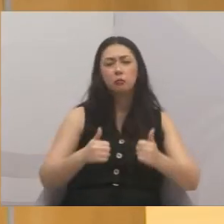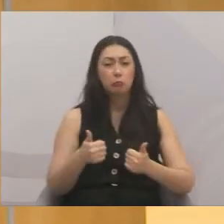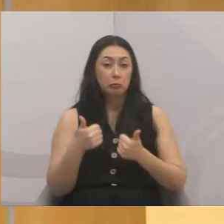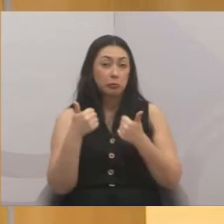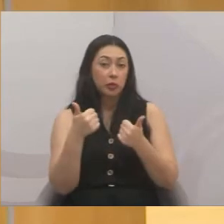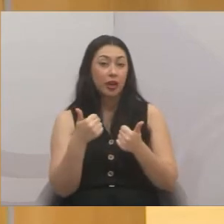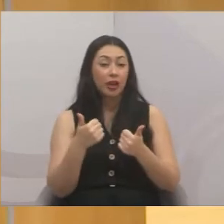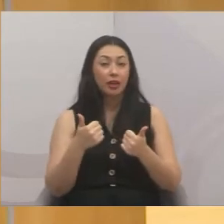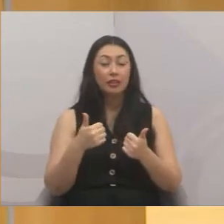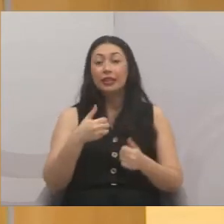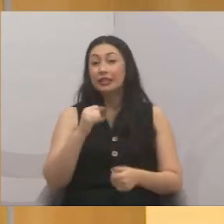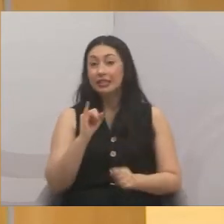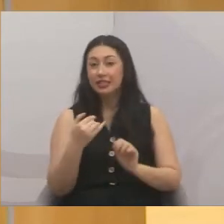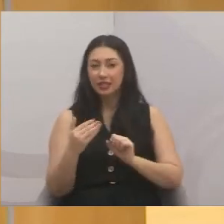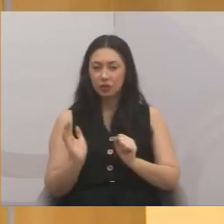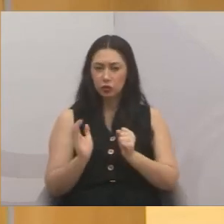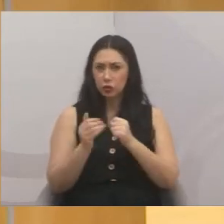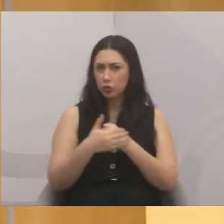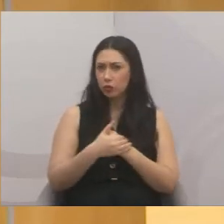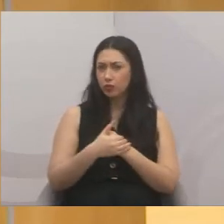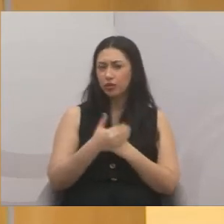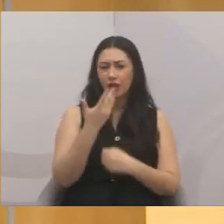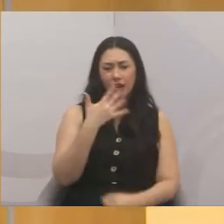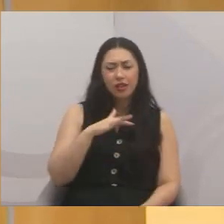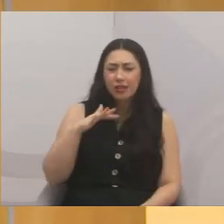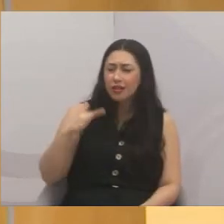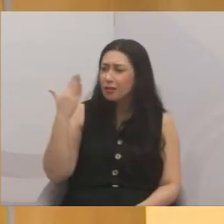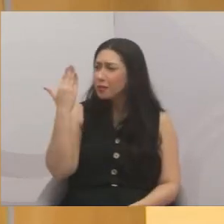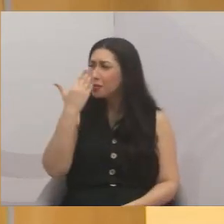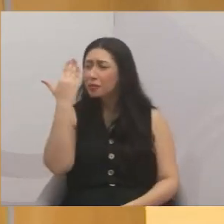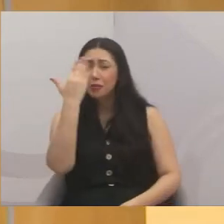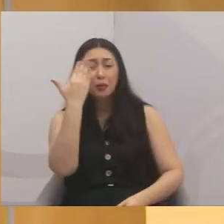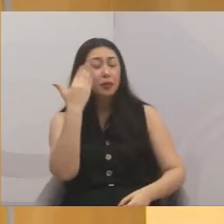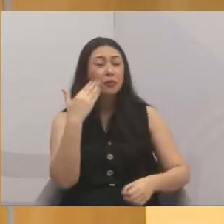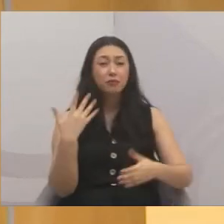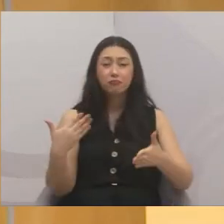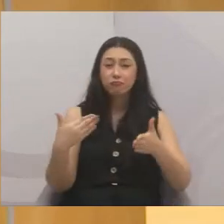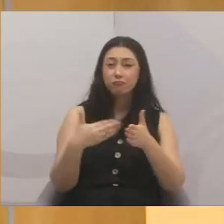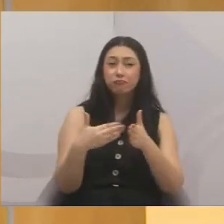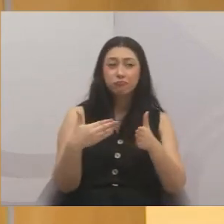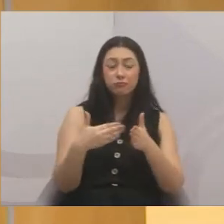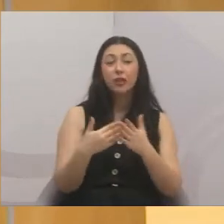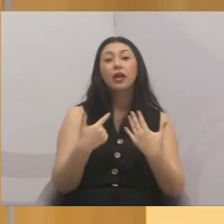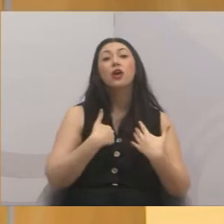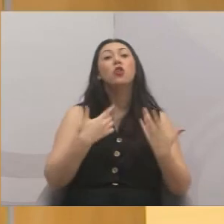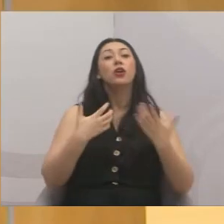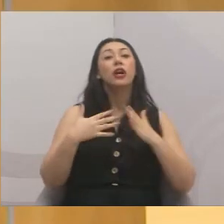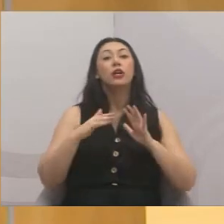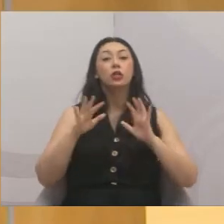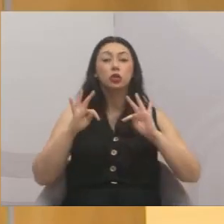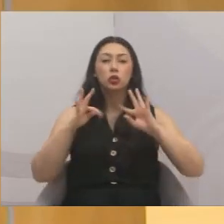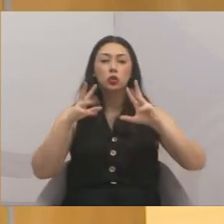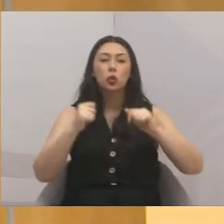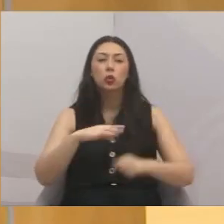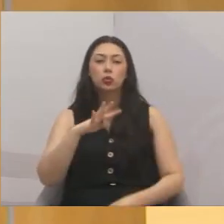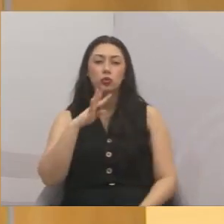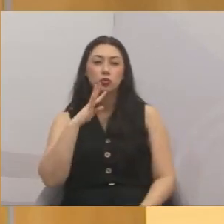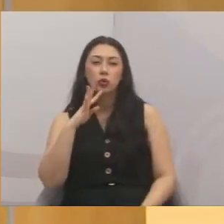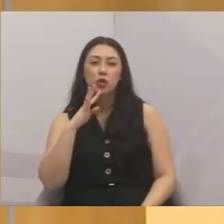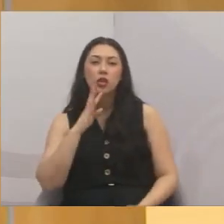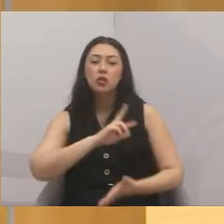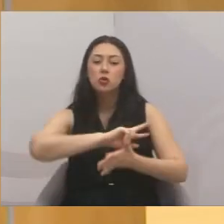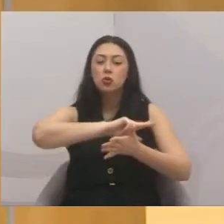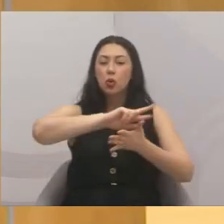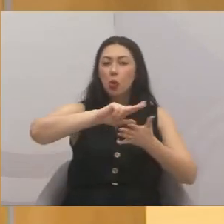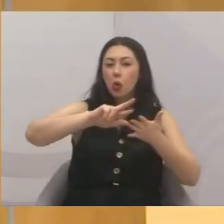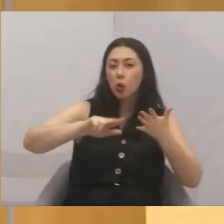tolindo aquela criança lá na comunidade. Eu quero que todo mundo saiba quem foi Zumbi, quem foi Dandara,